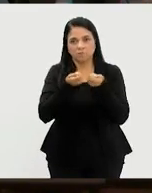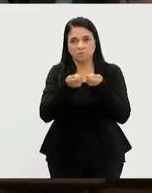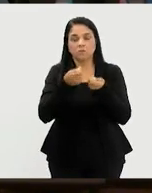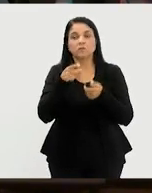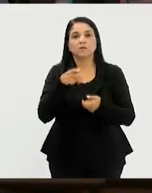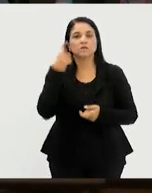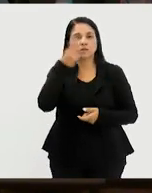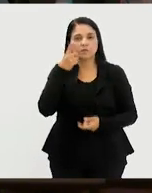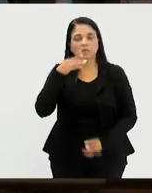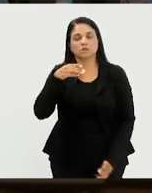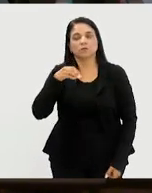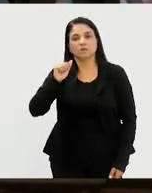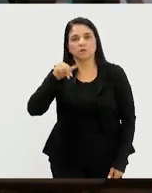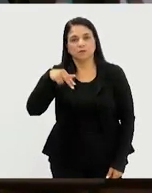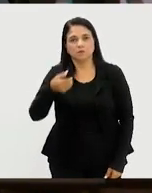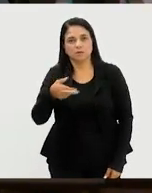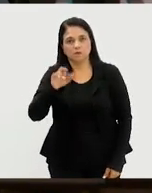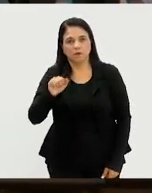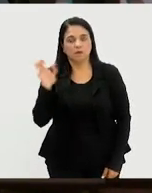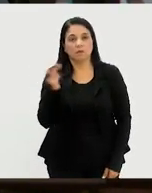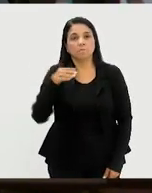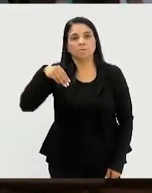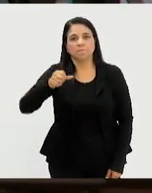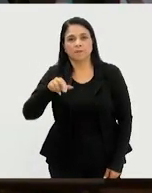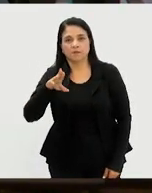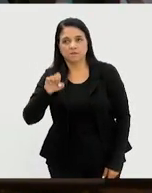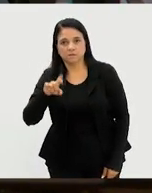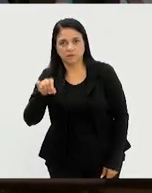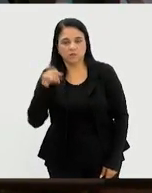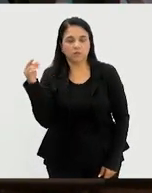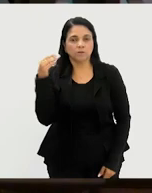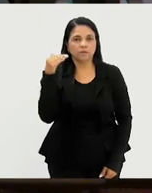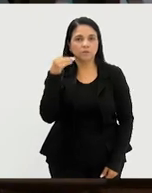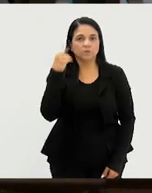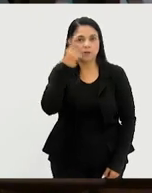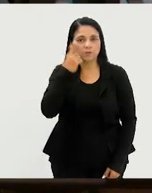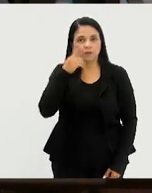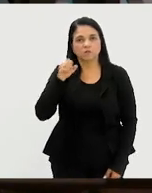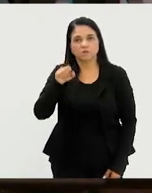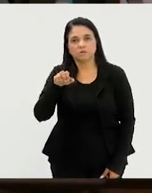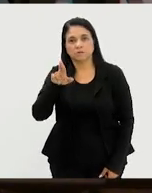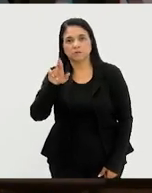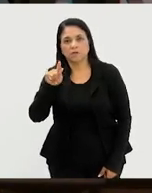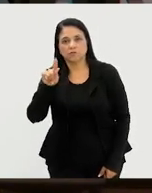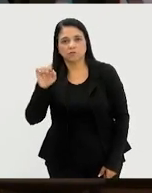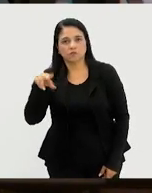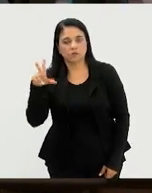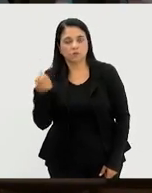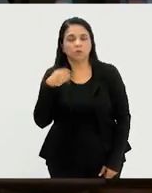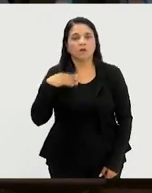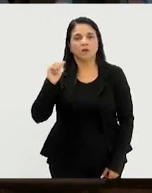deputado Carlos Macedo Dr Serginho Renato Miranda Andrezinho